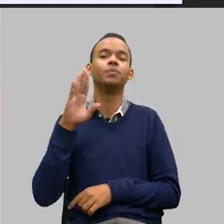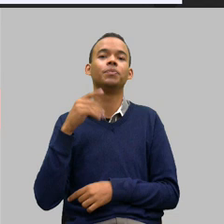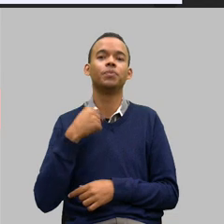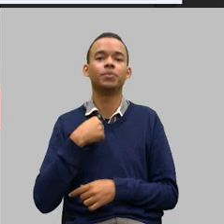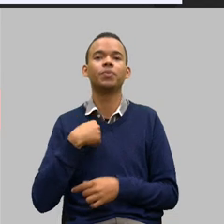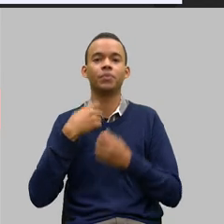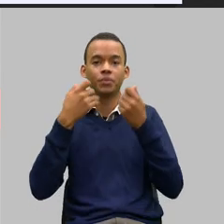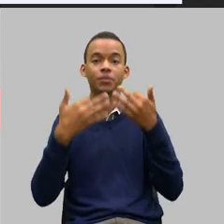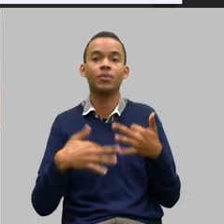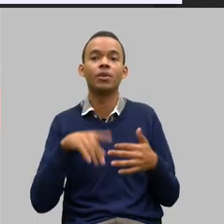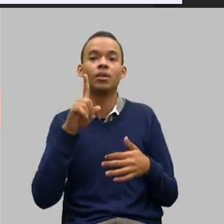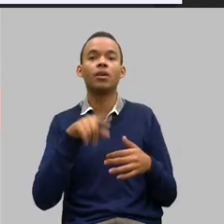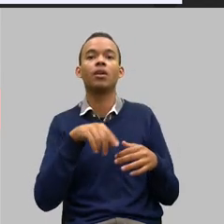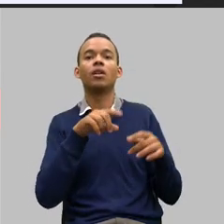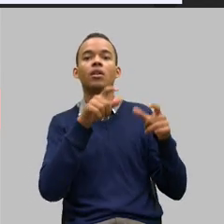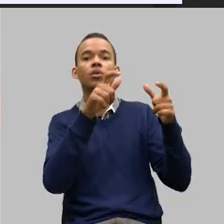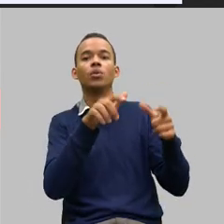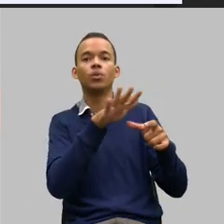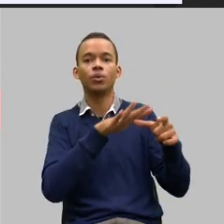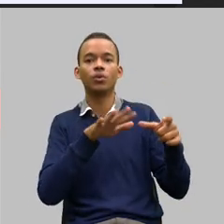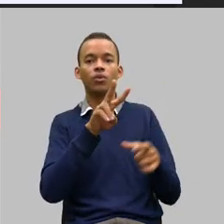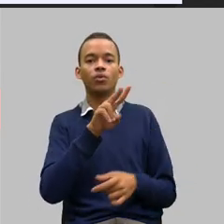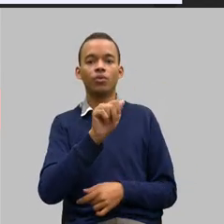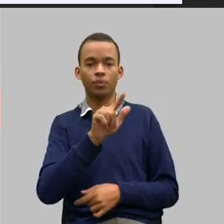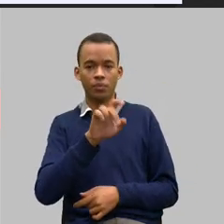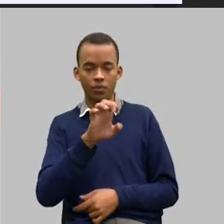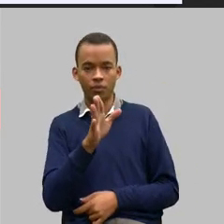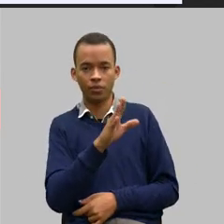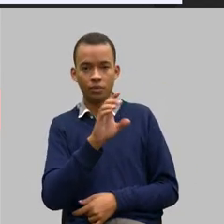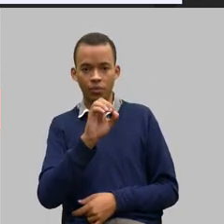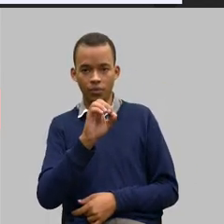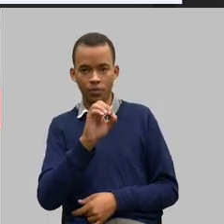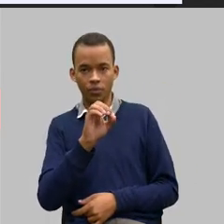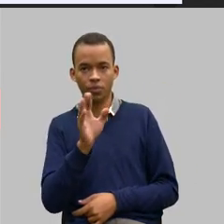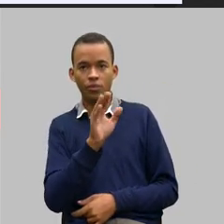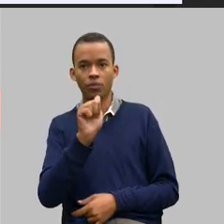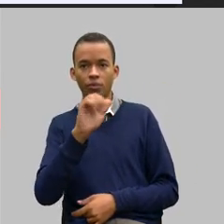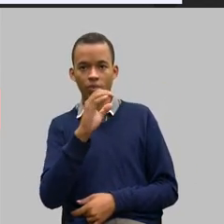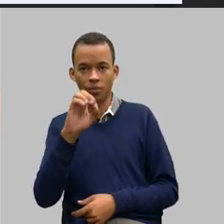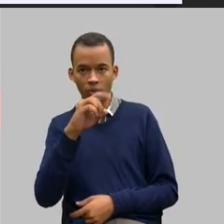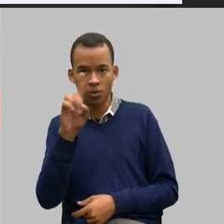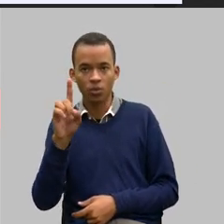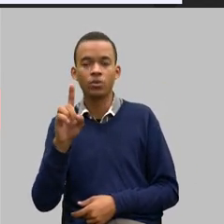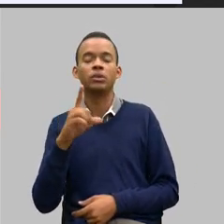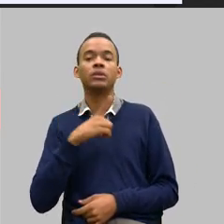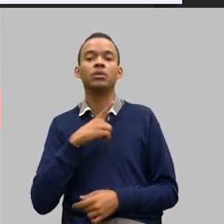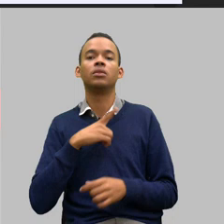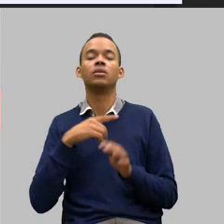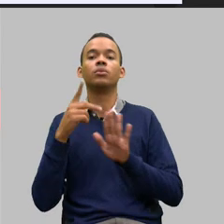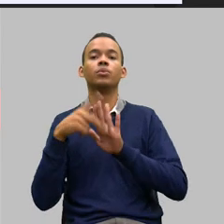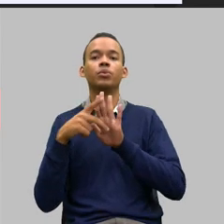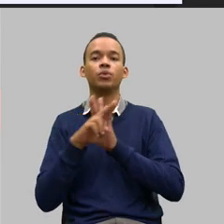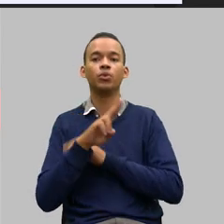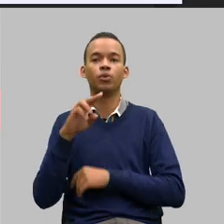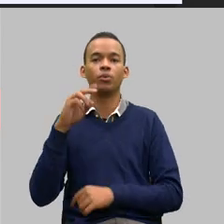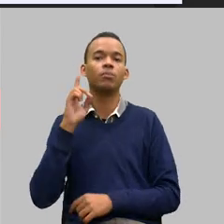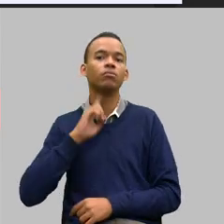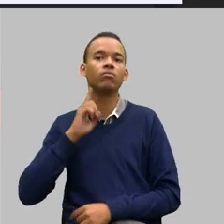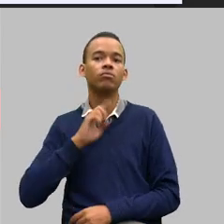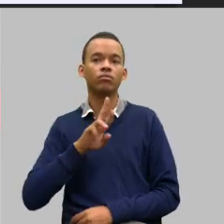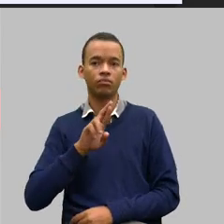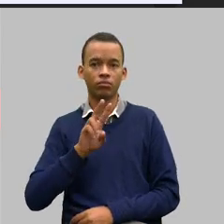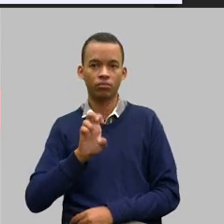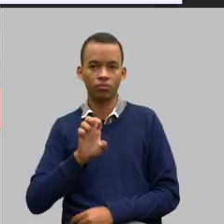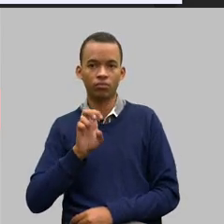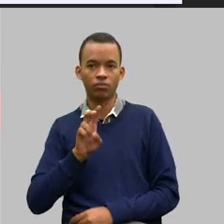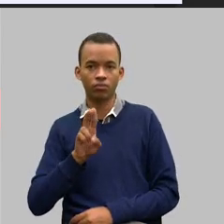do Vale do Aço né que tem feito um trabalho muito importante do Minas reurb né n então a eh eh os títulos aí né E esse processo tem